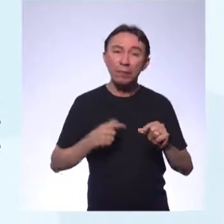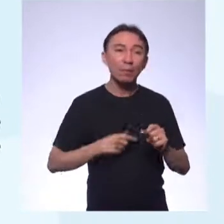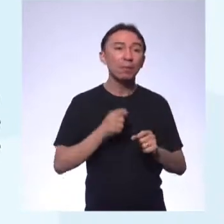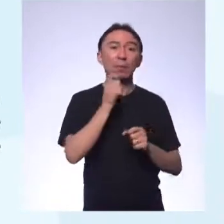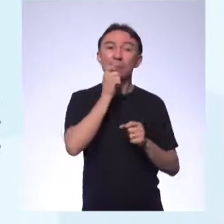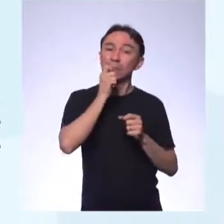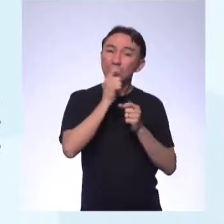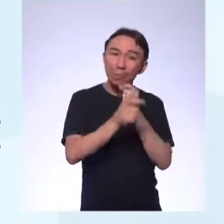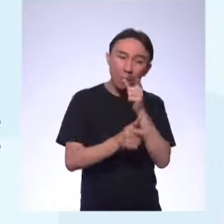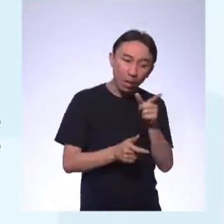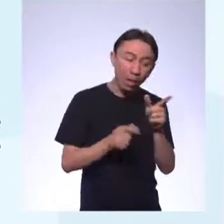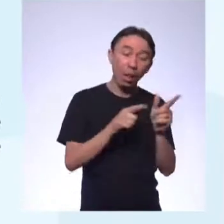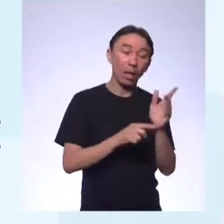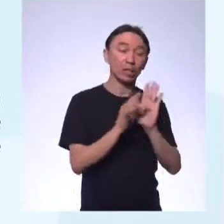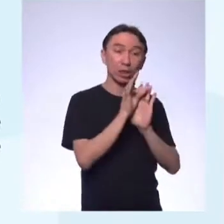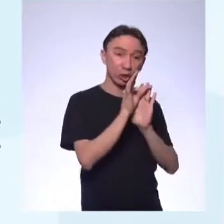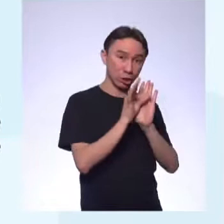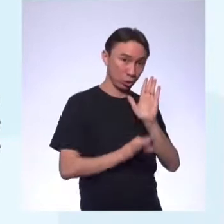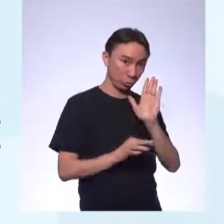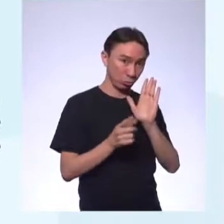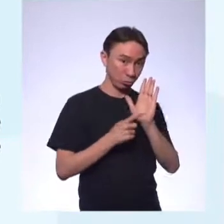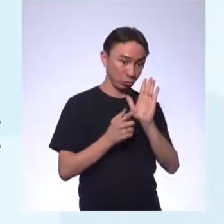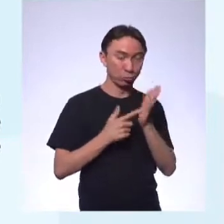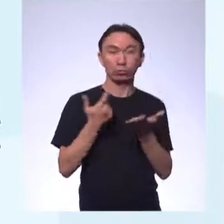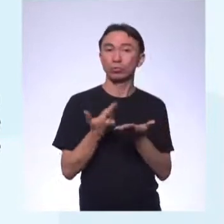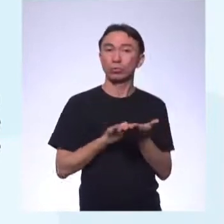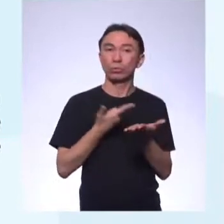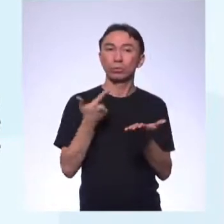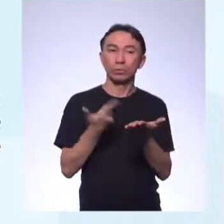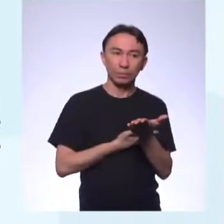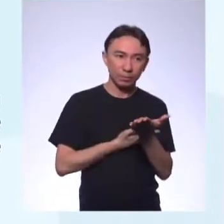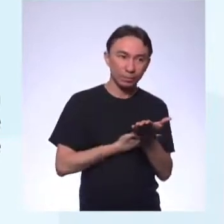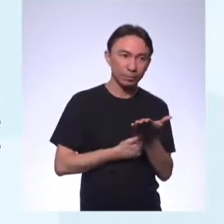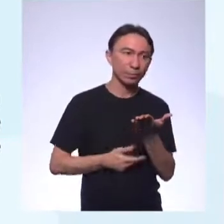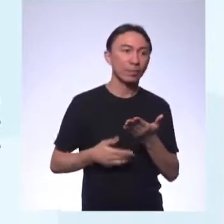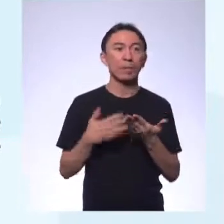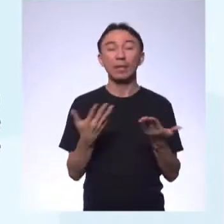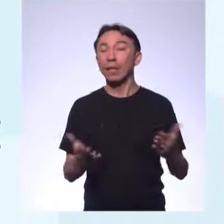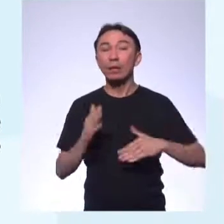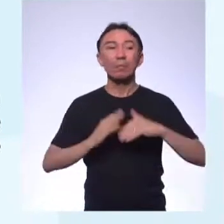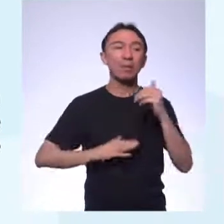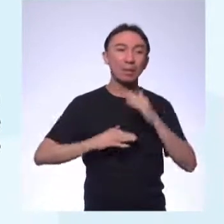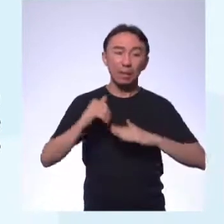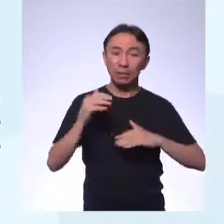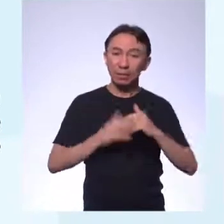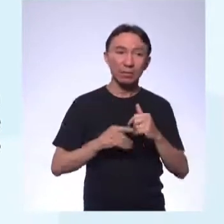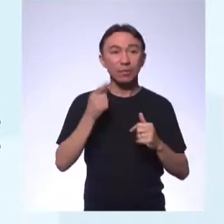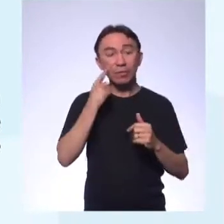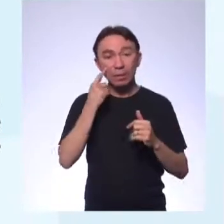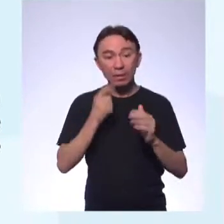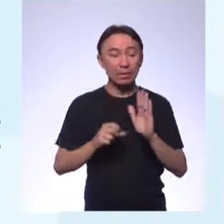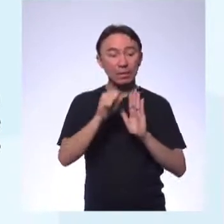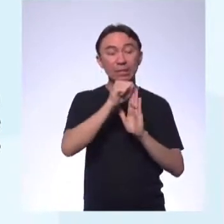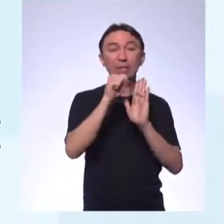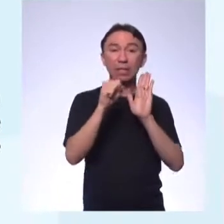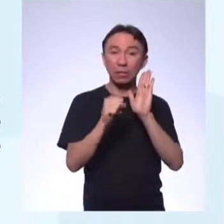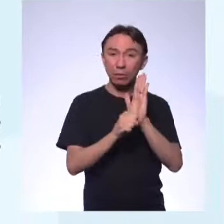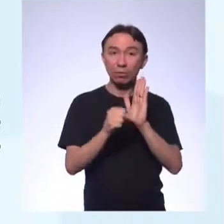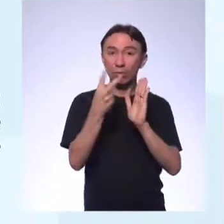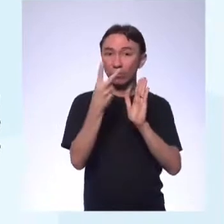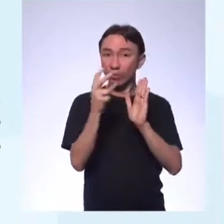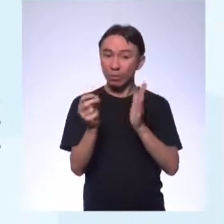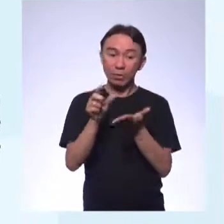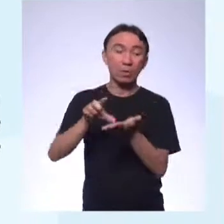diante de um texto literário, confrontar um texto produzido antes do século XX com outros